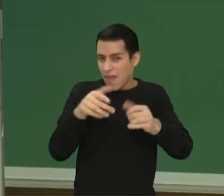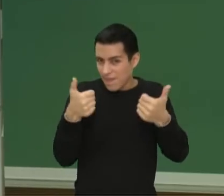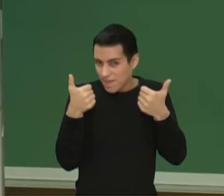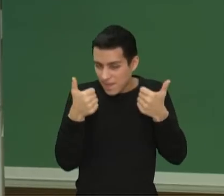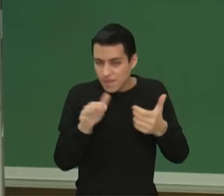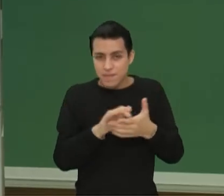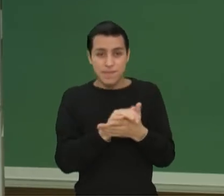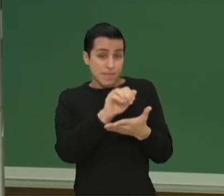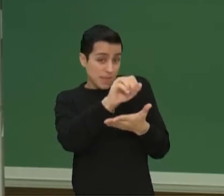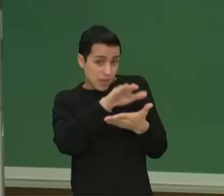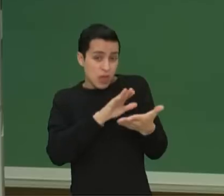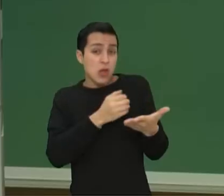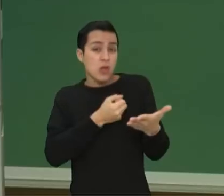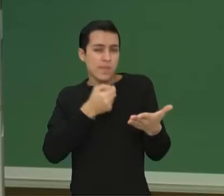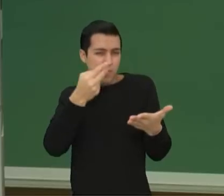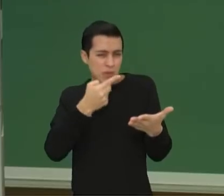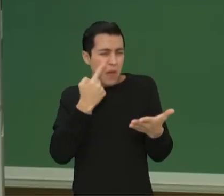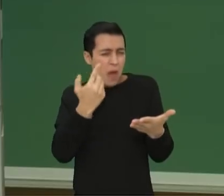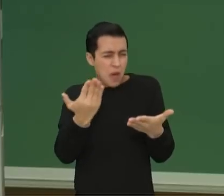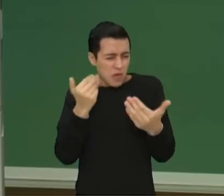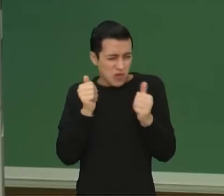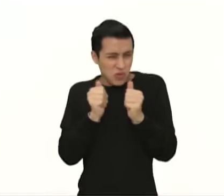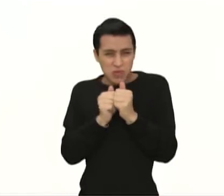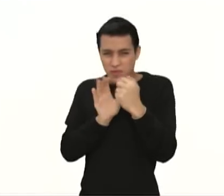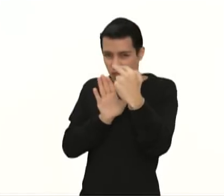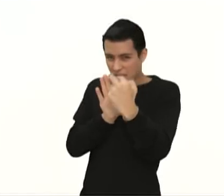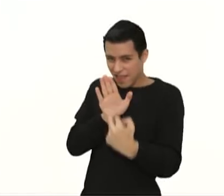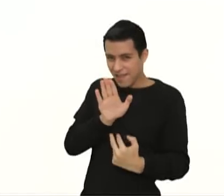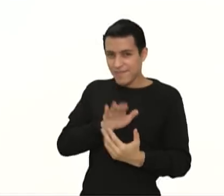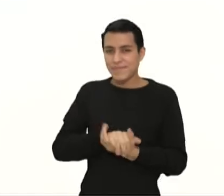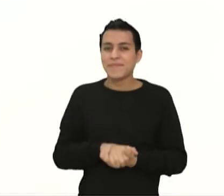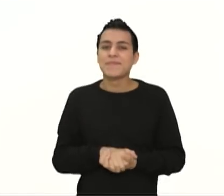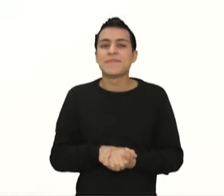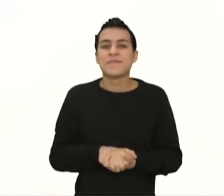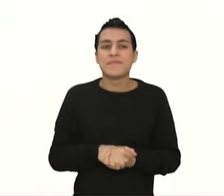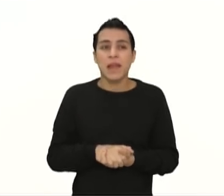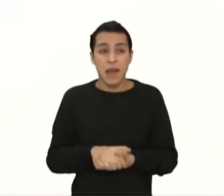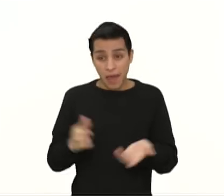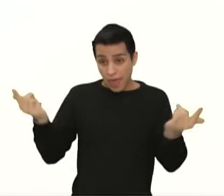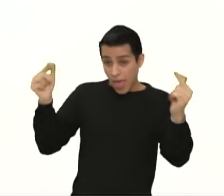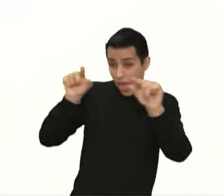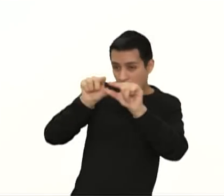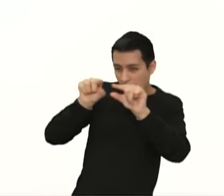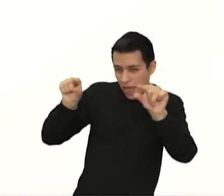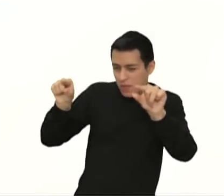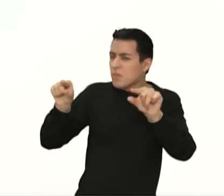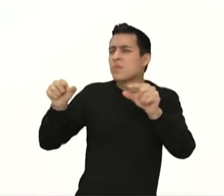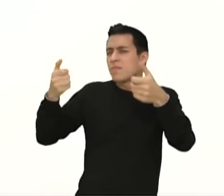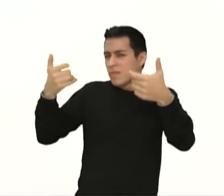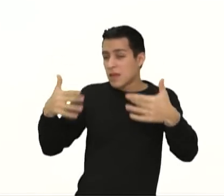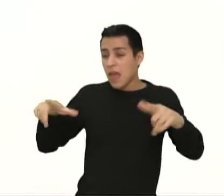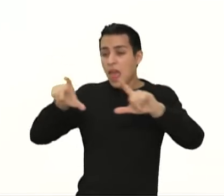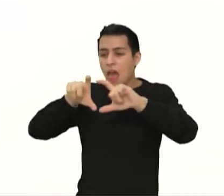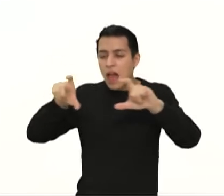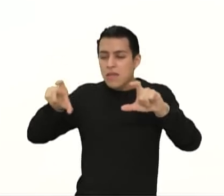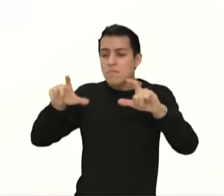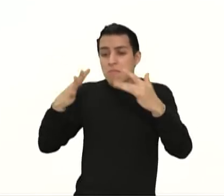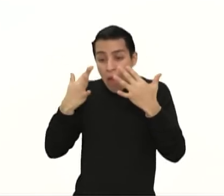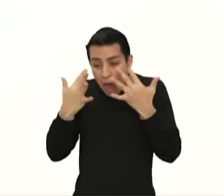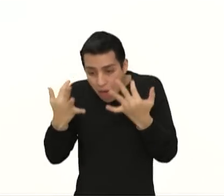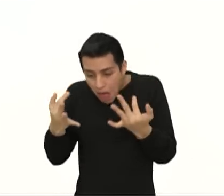de número 2. Acompanhe comigo, fazendo a leitura. A tira em quadrinhos chama a atenção